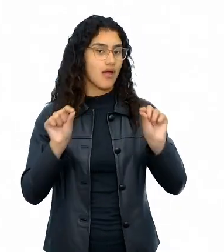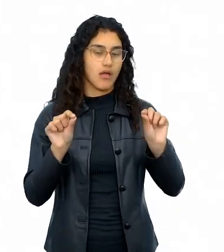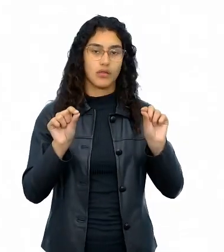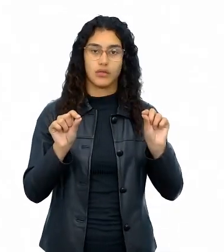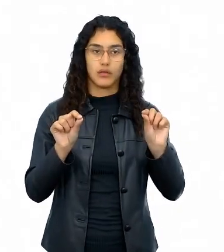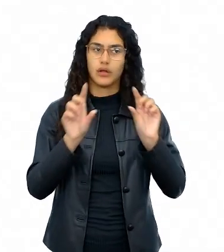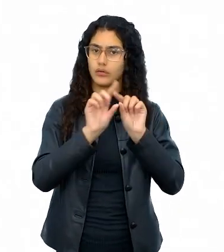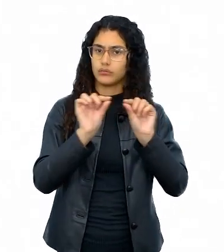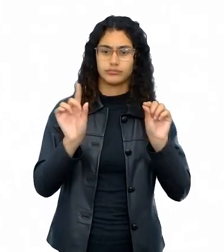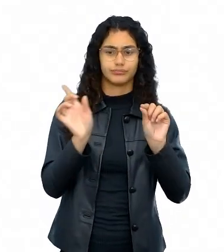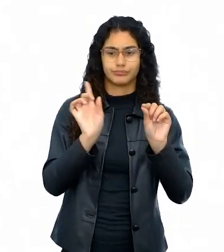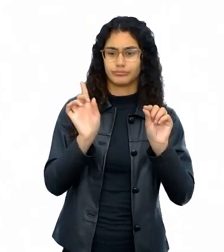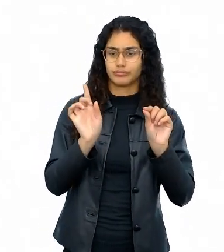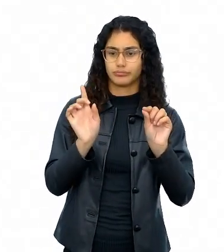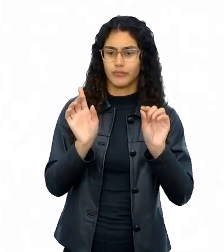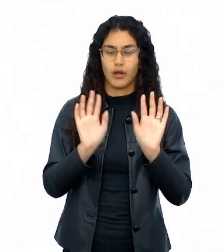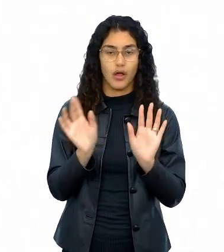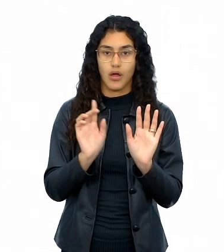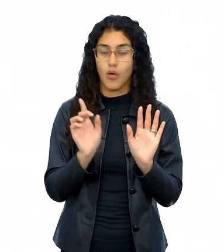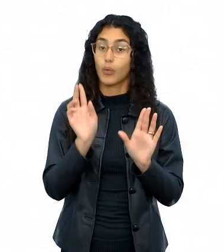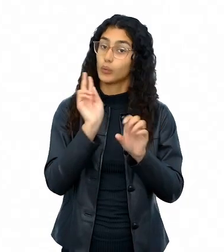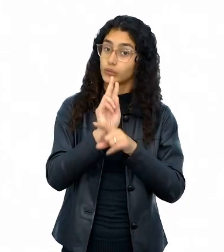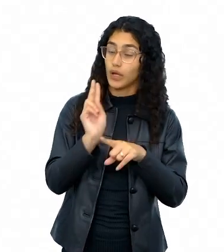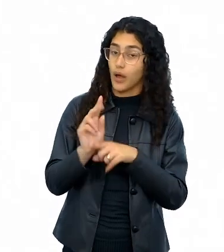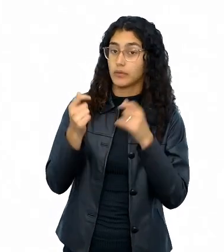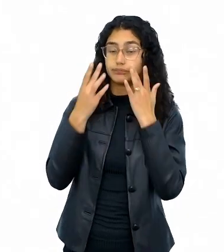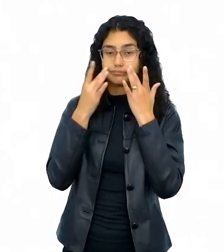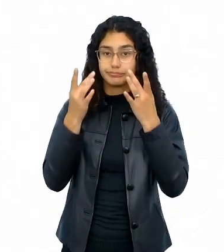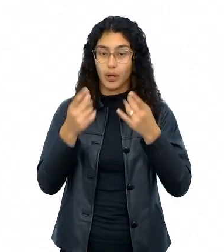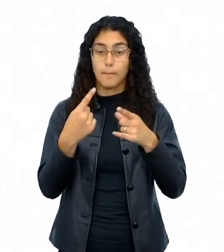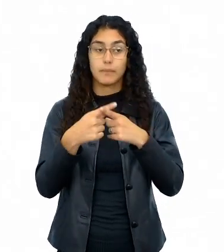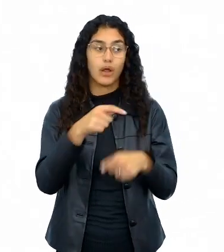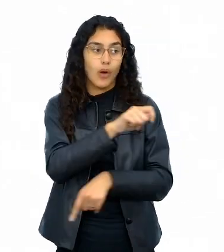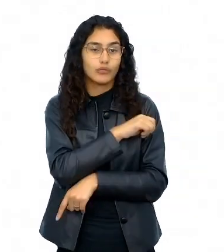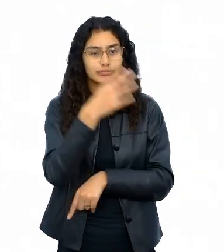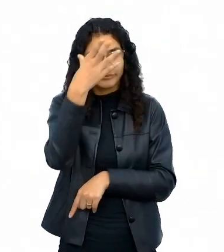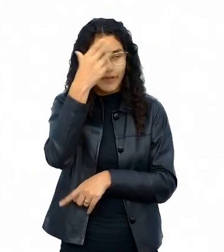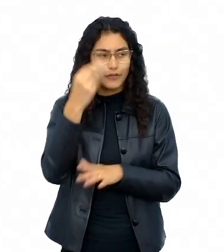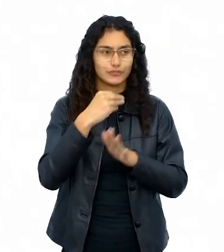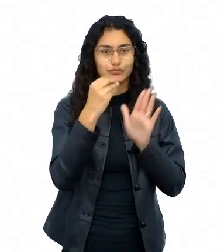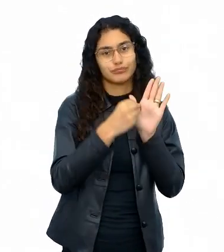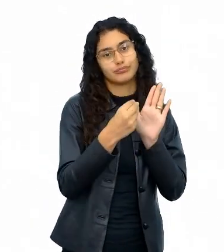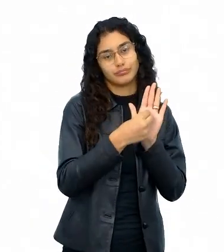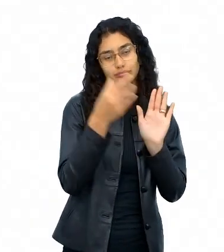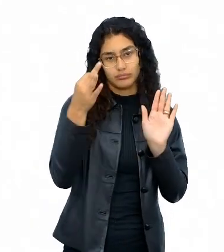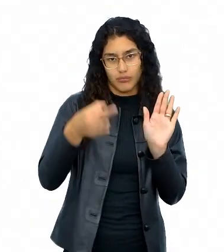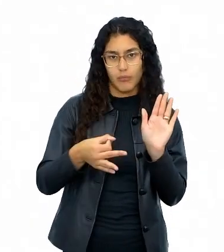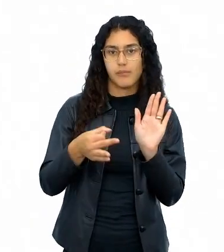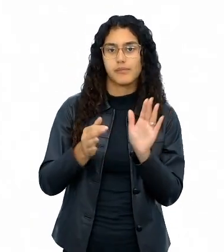segmento de reta não é reta, ele fala isso lá. Por quê? Porque os alunos esquecem de botar os rabichos dos infinitos, né?